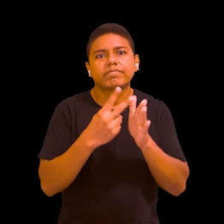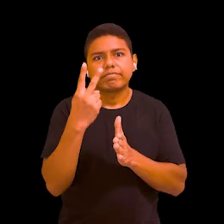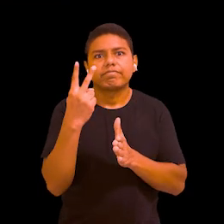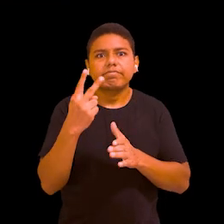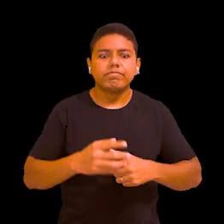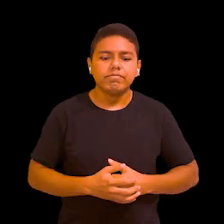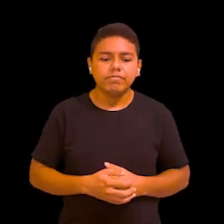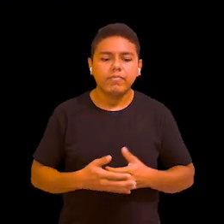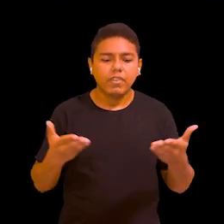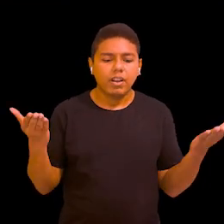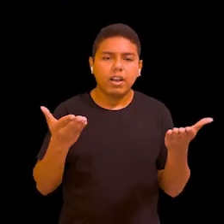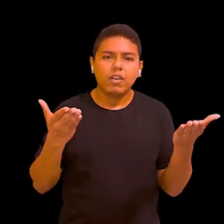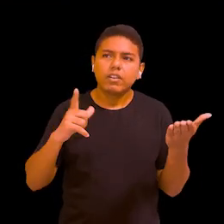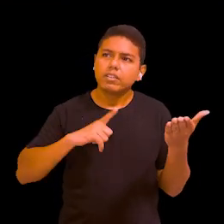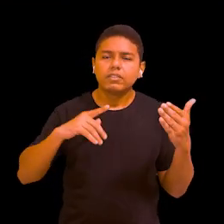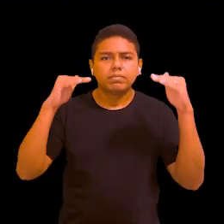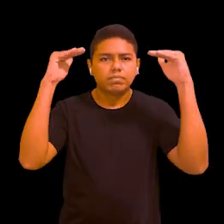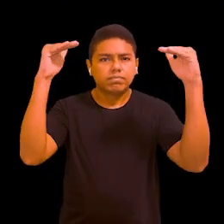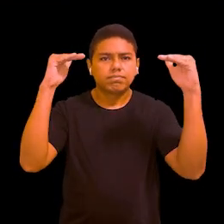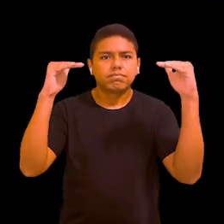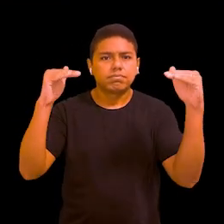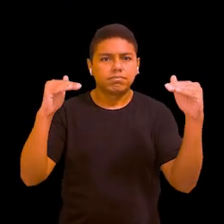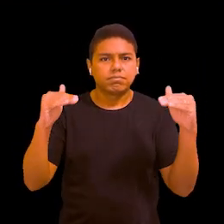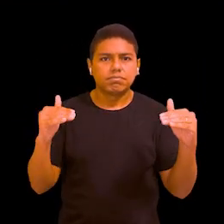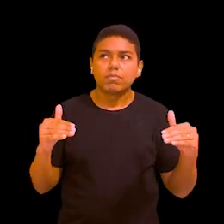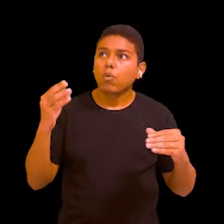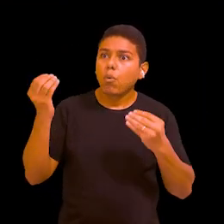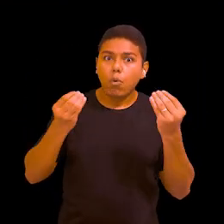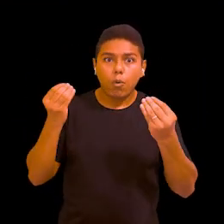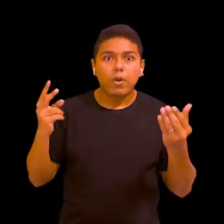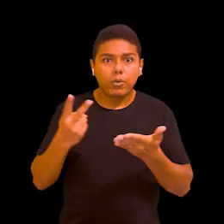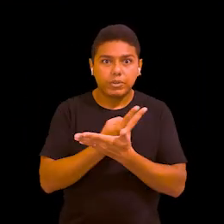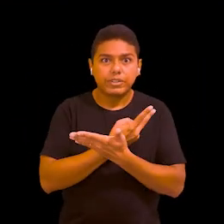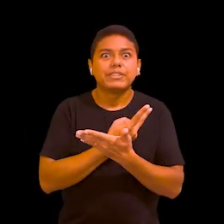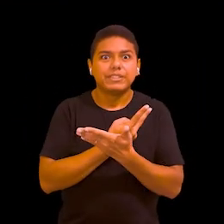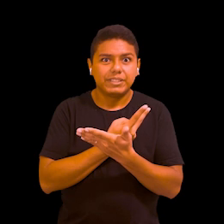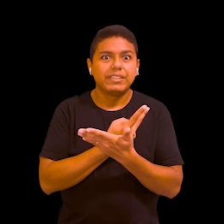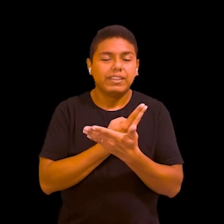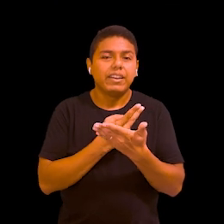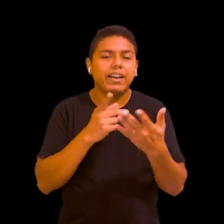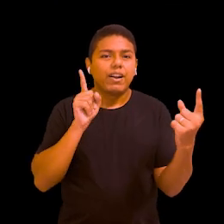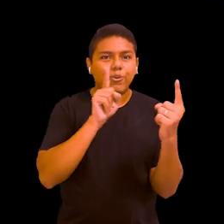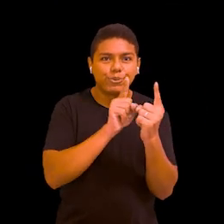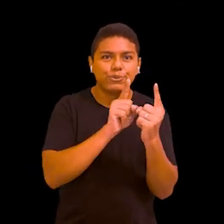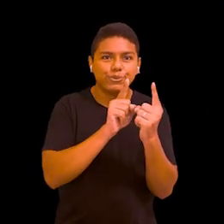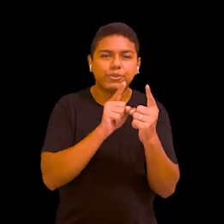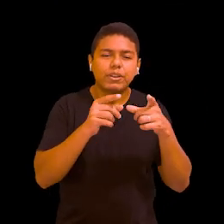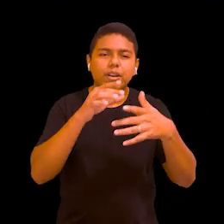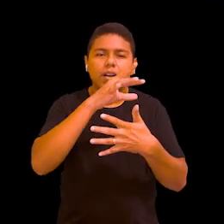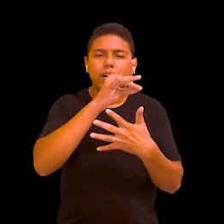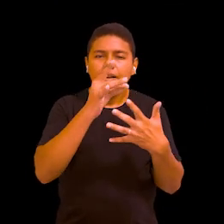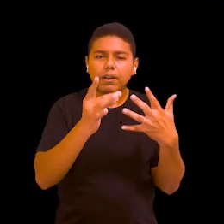E aqui eu apresento tópicos do roteiro para essa consulta puerperal. Então, é